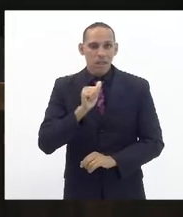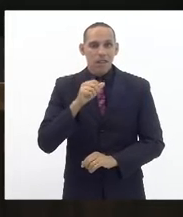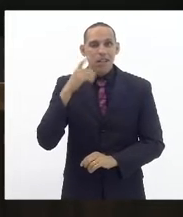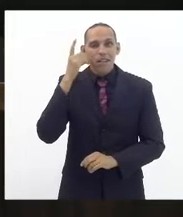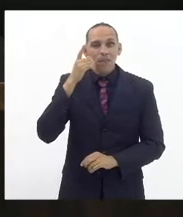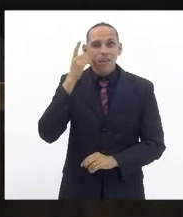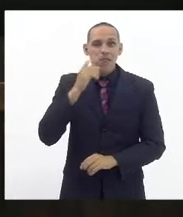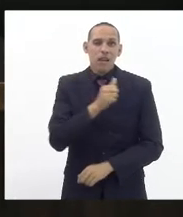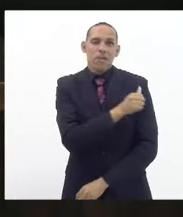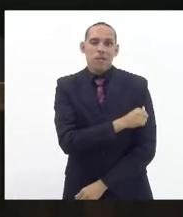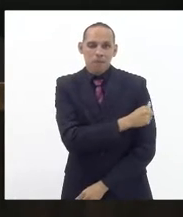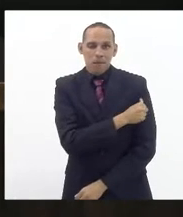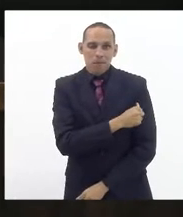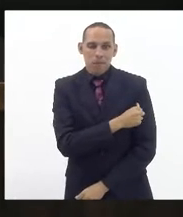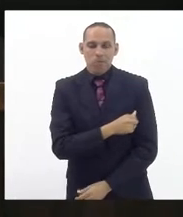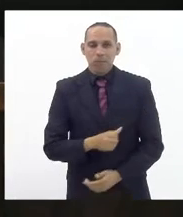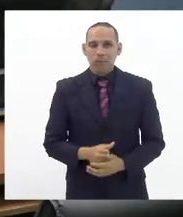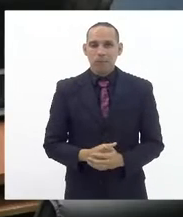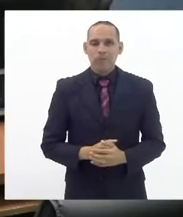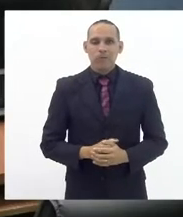deputada enfermeira Rejane,